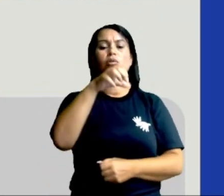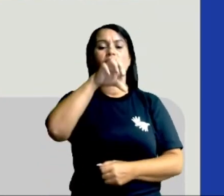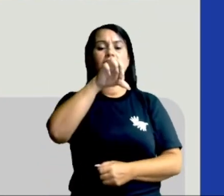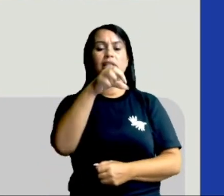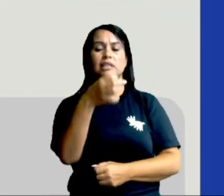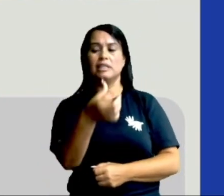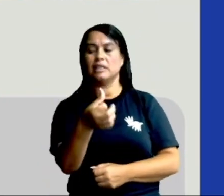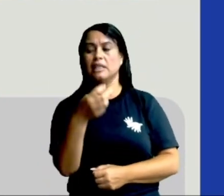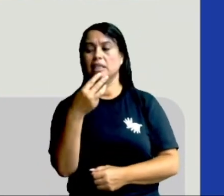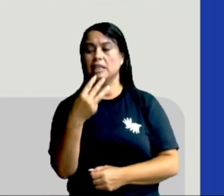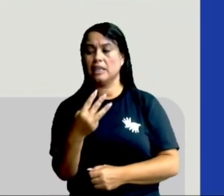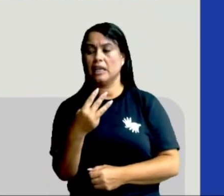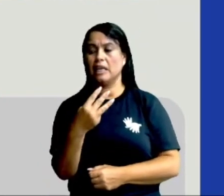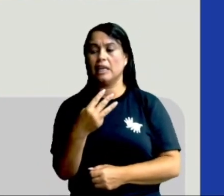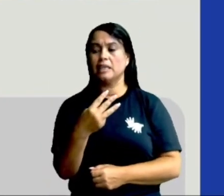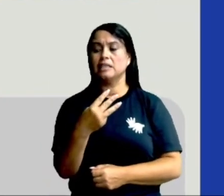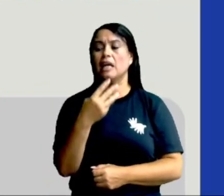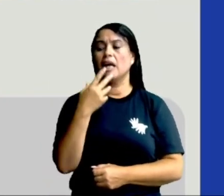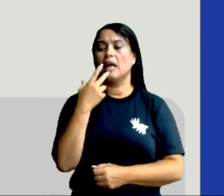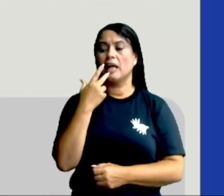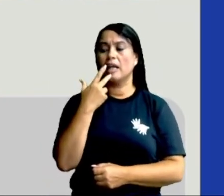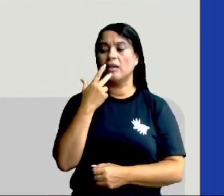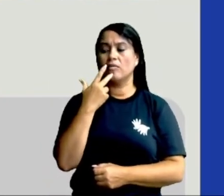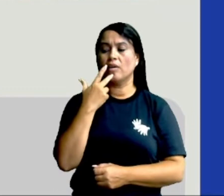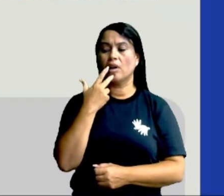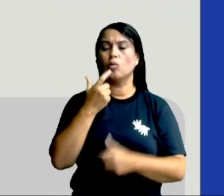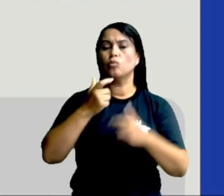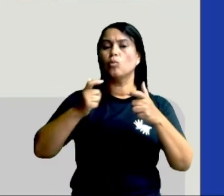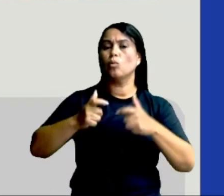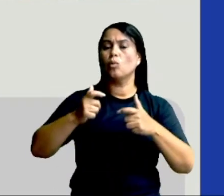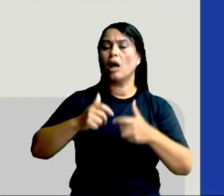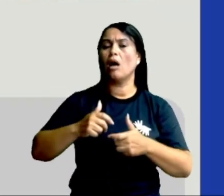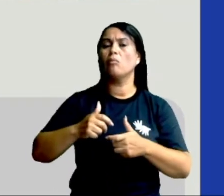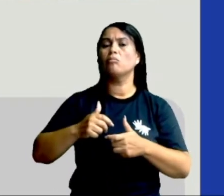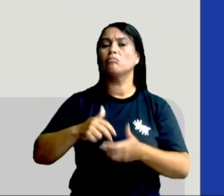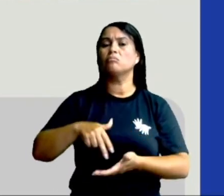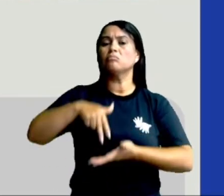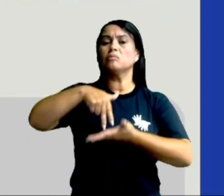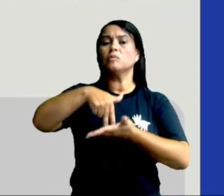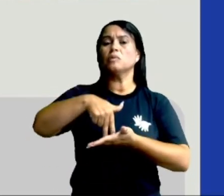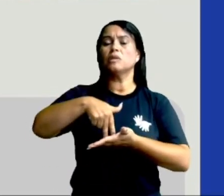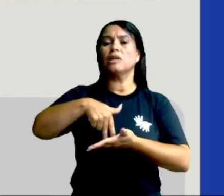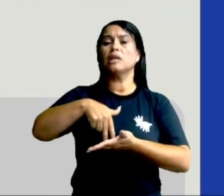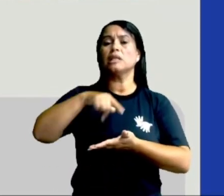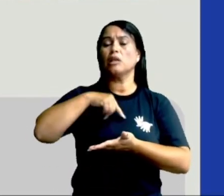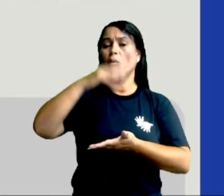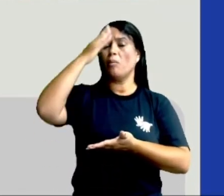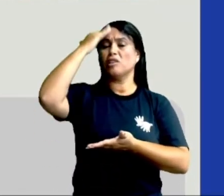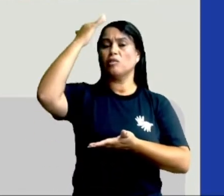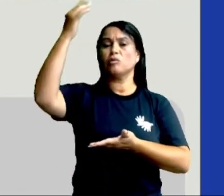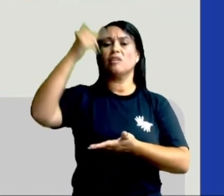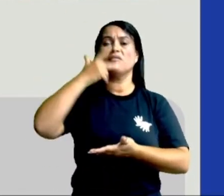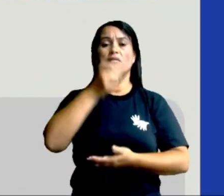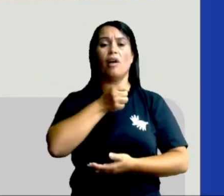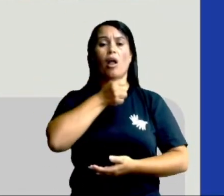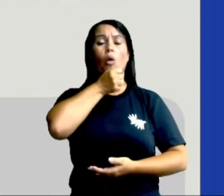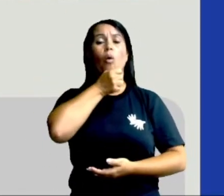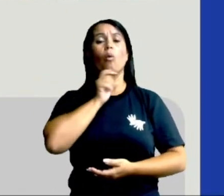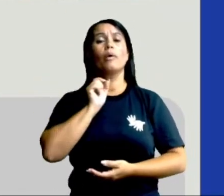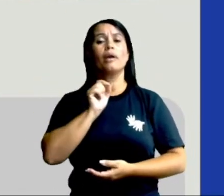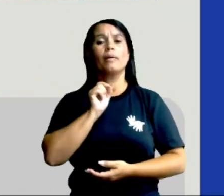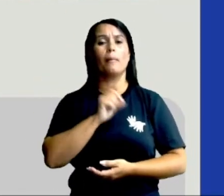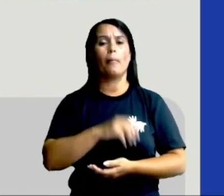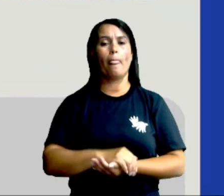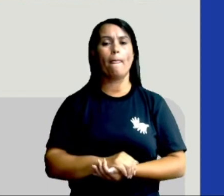1963, tá, aos degraus do Lincoln Memorial de Washington, o seu mais famoso discurso, onde ele fala